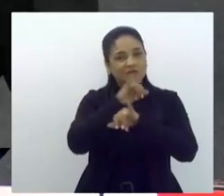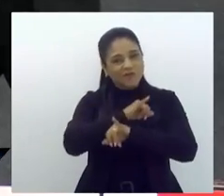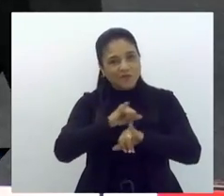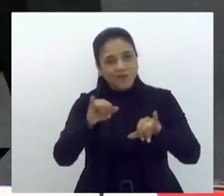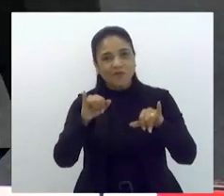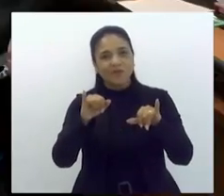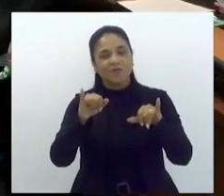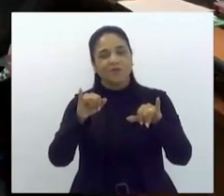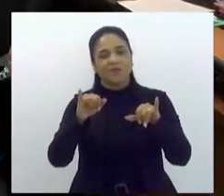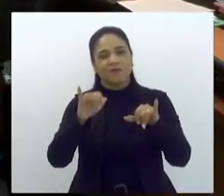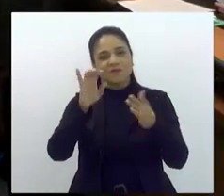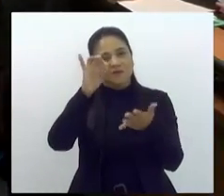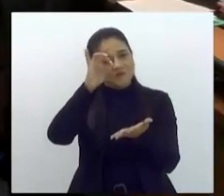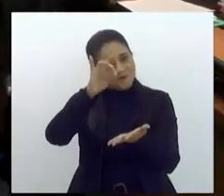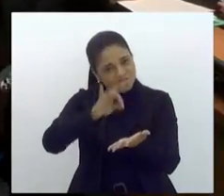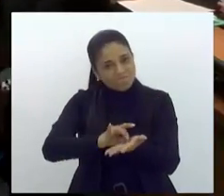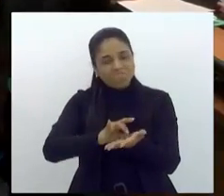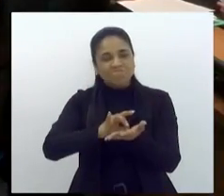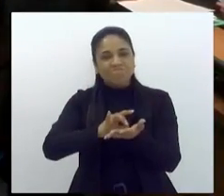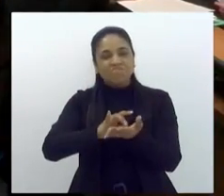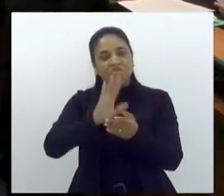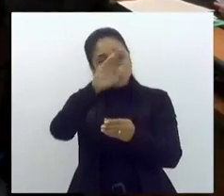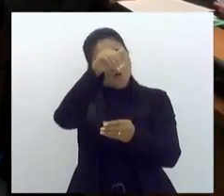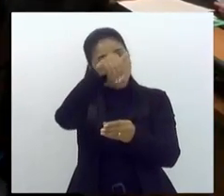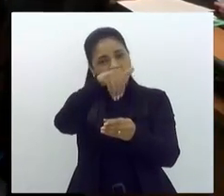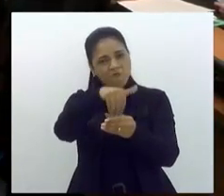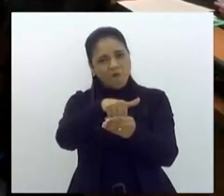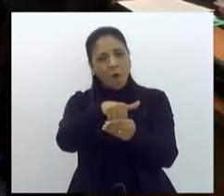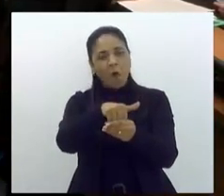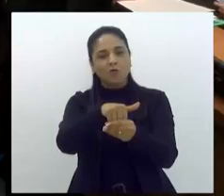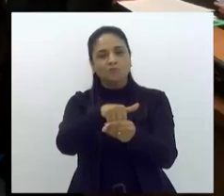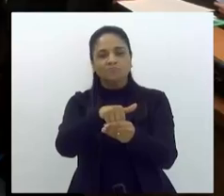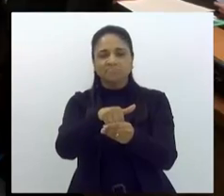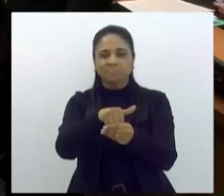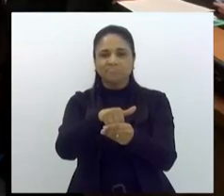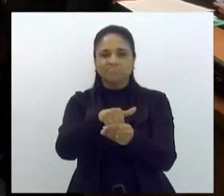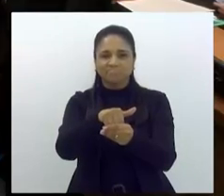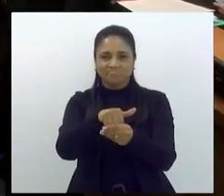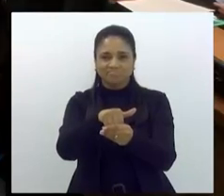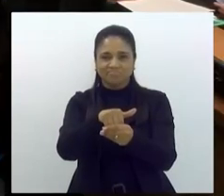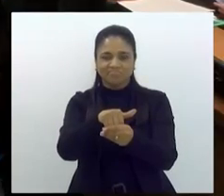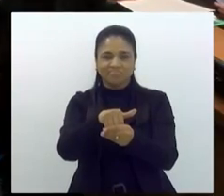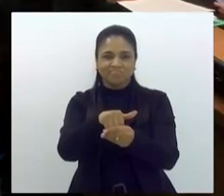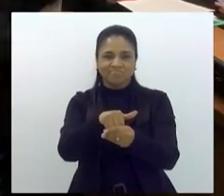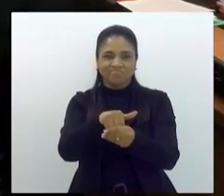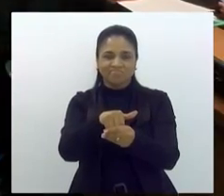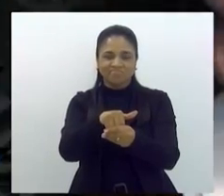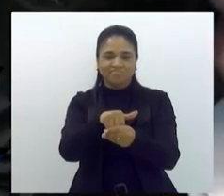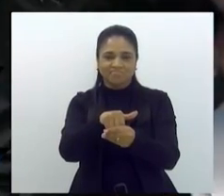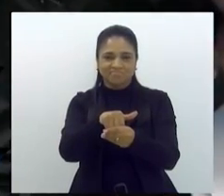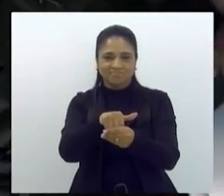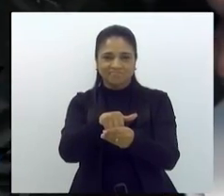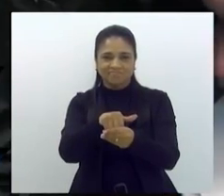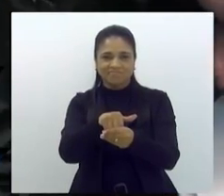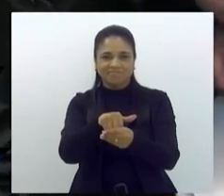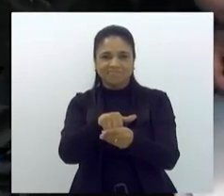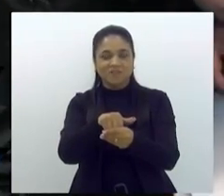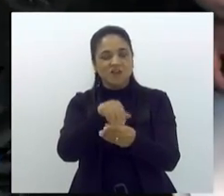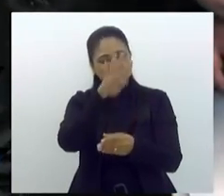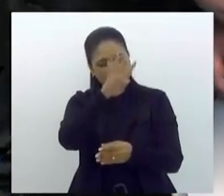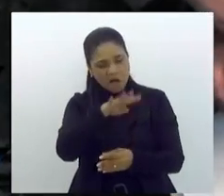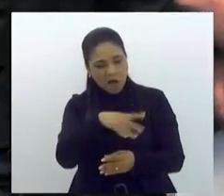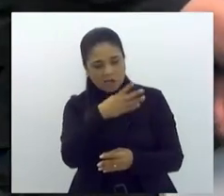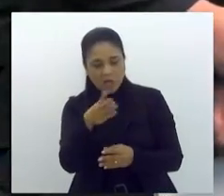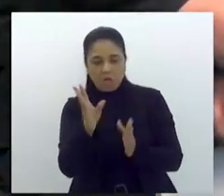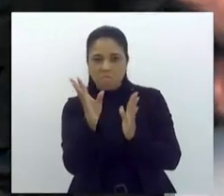com toda a convicção o meu voto favorável para que entre no nosso calendário